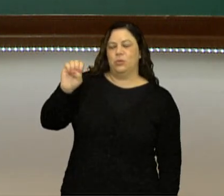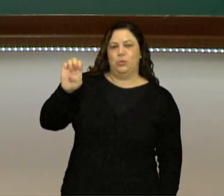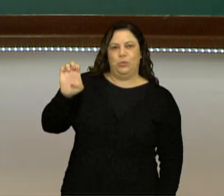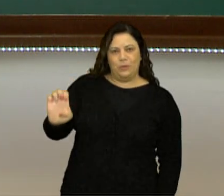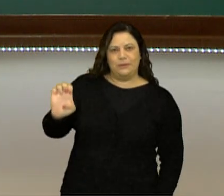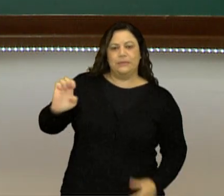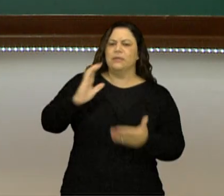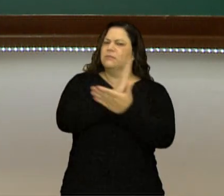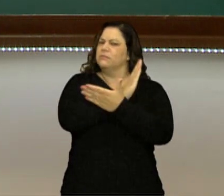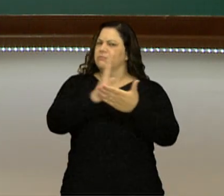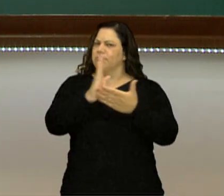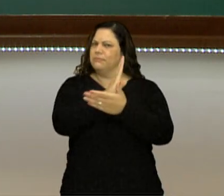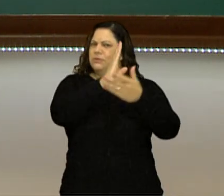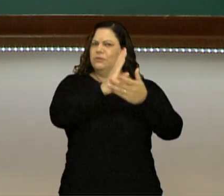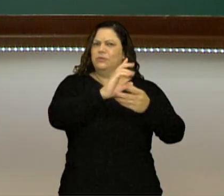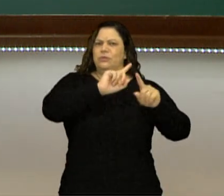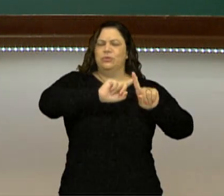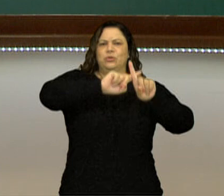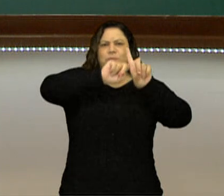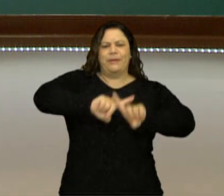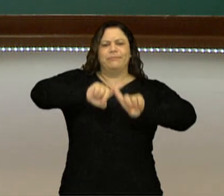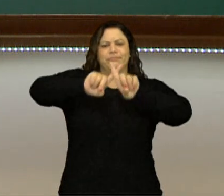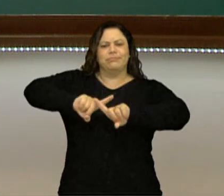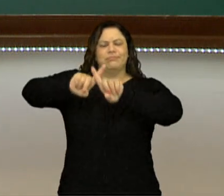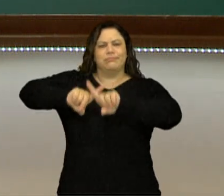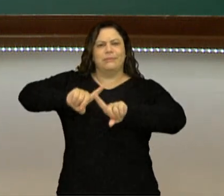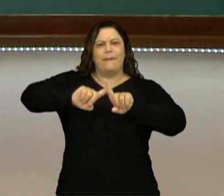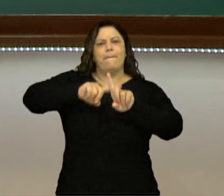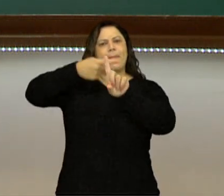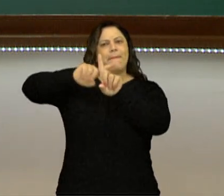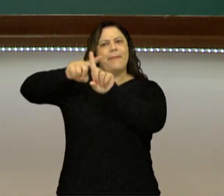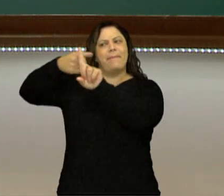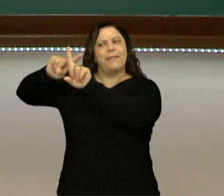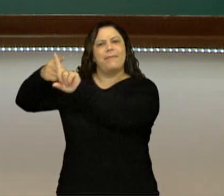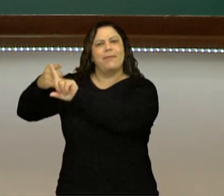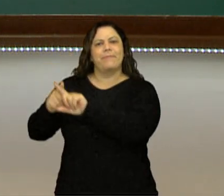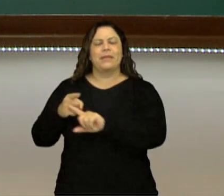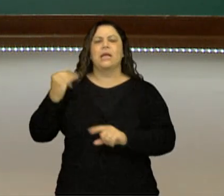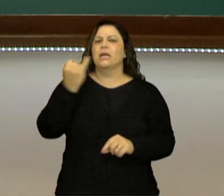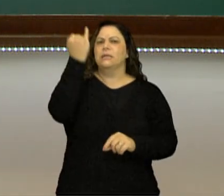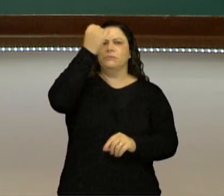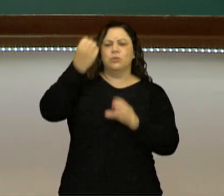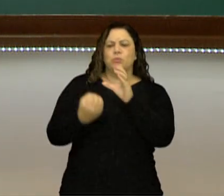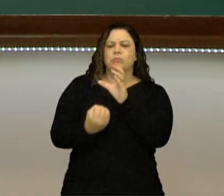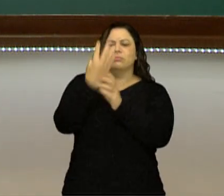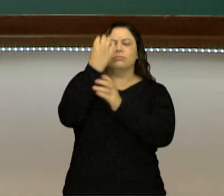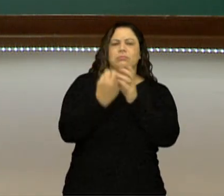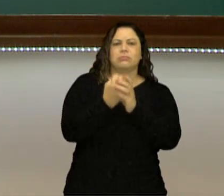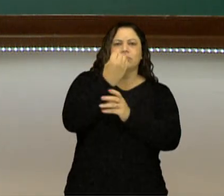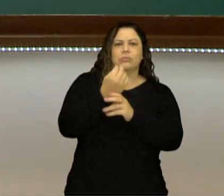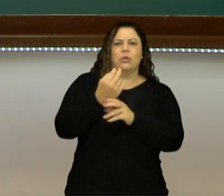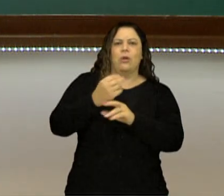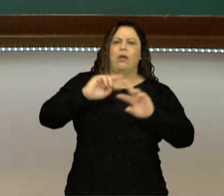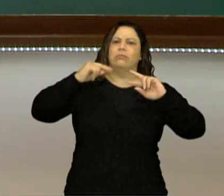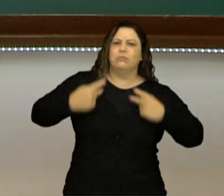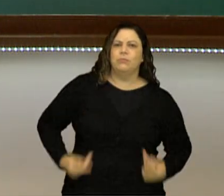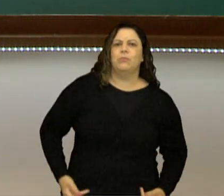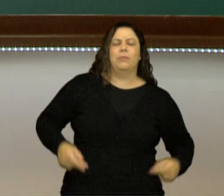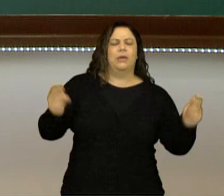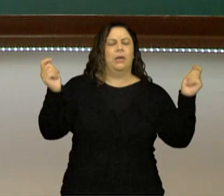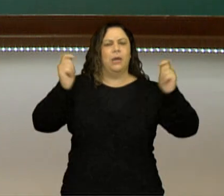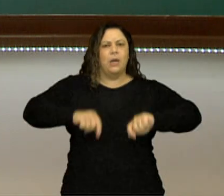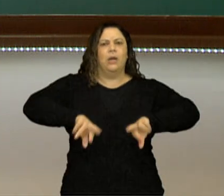multiplicar, a importância da divisão celular. Por exemplo, originar um novo indivíduo, renovar células,